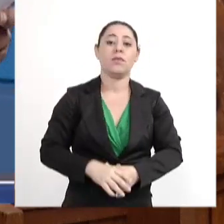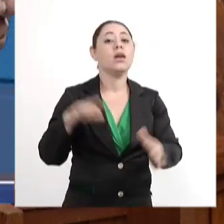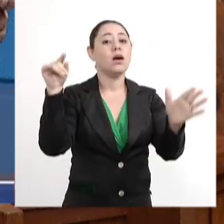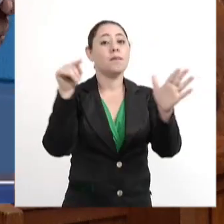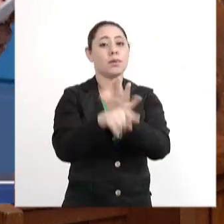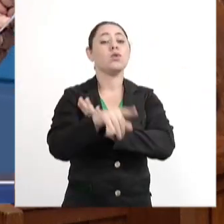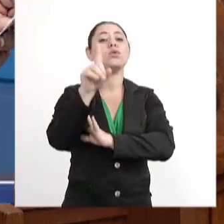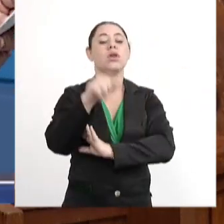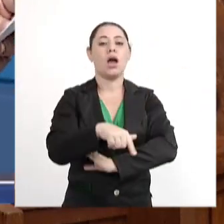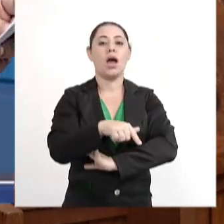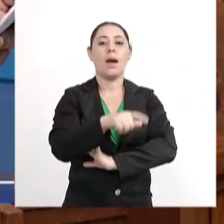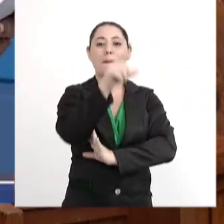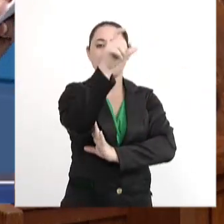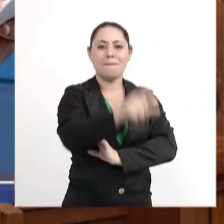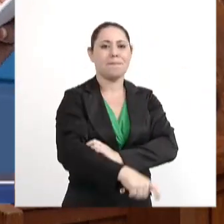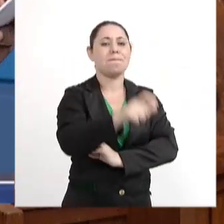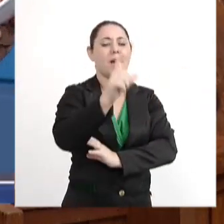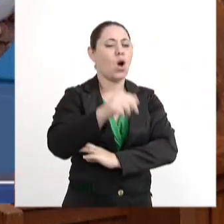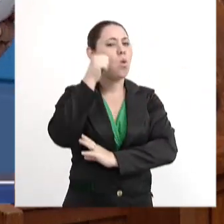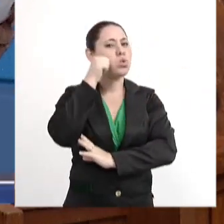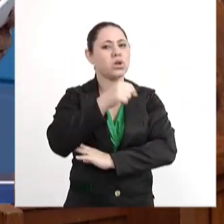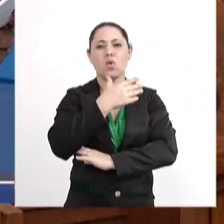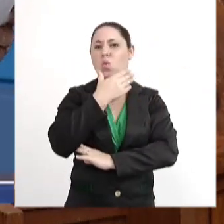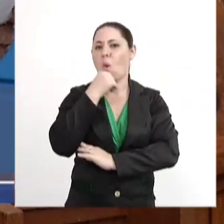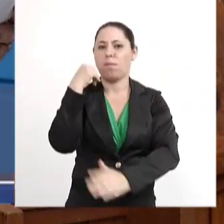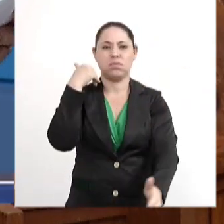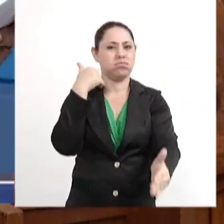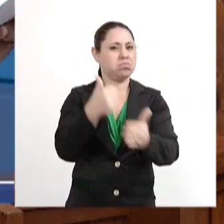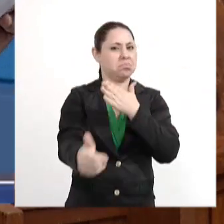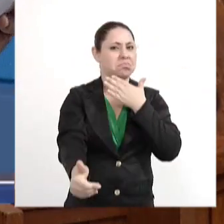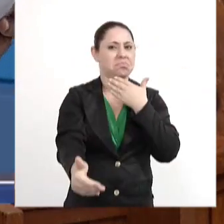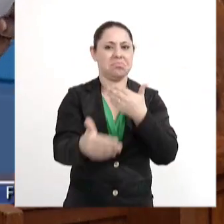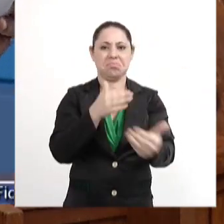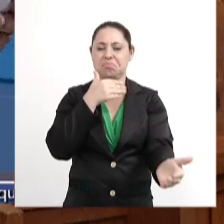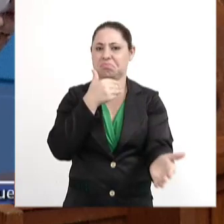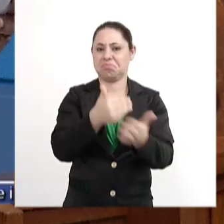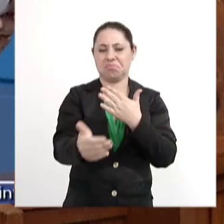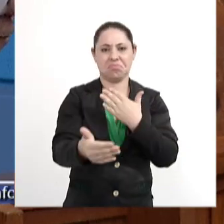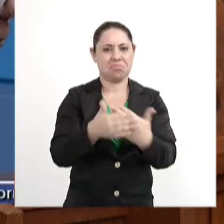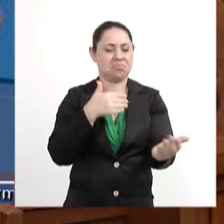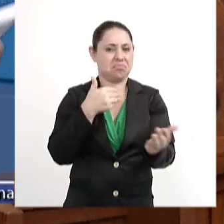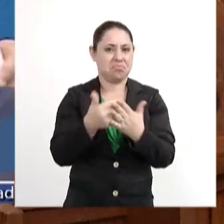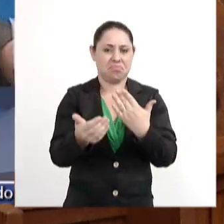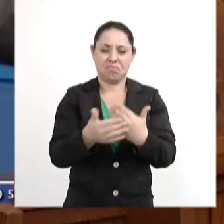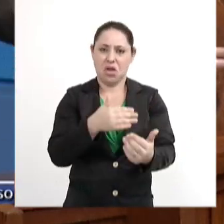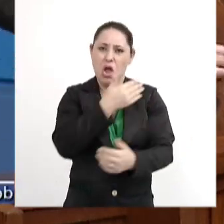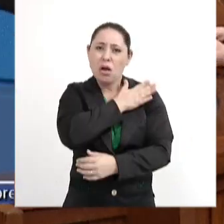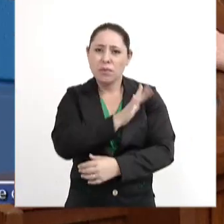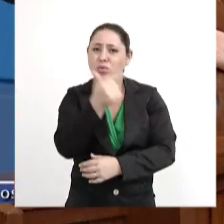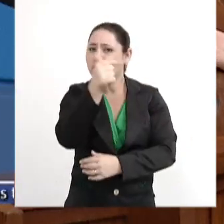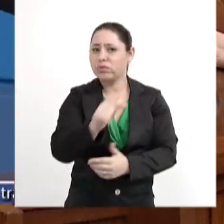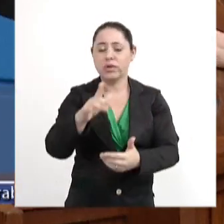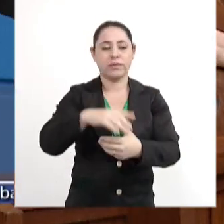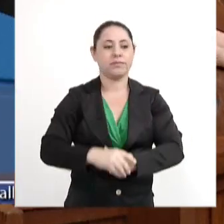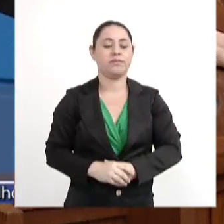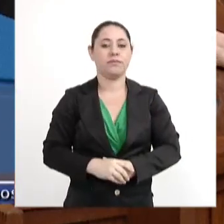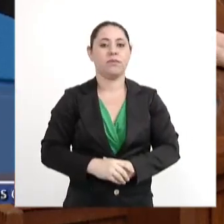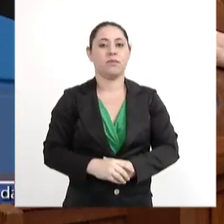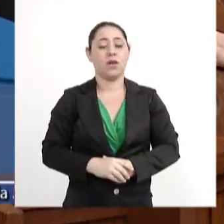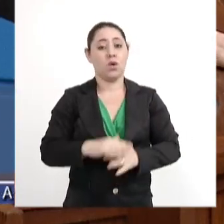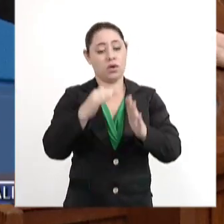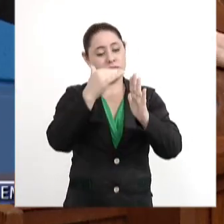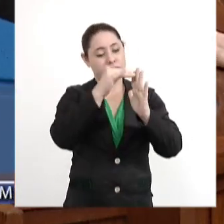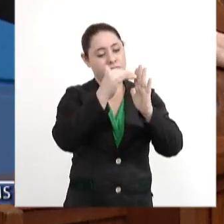elas são direcionadas a homens e mulheres de forma indiscriminada. Então, aqui, nesse